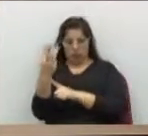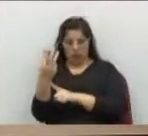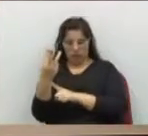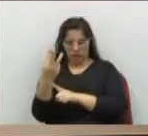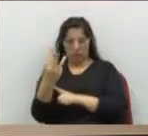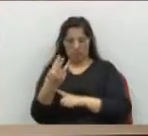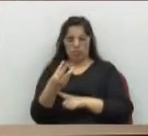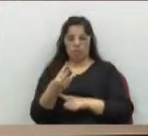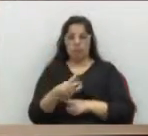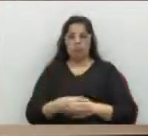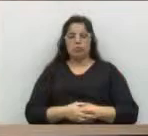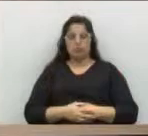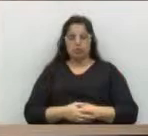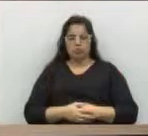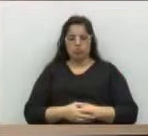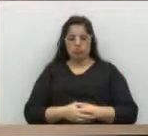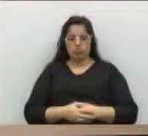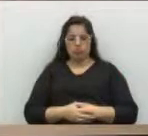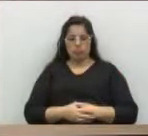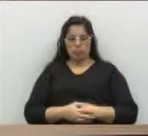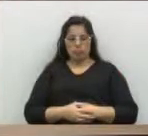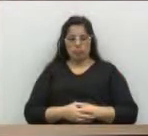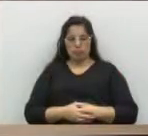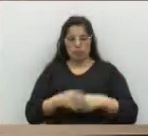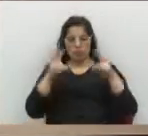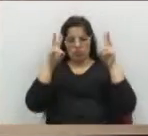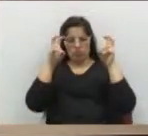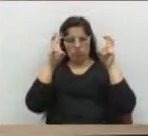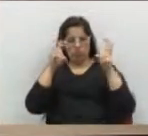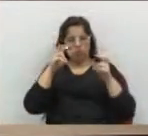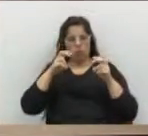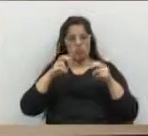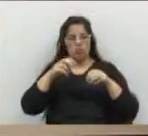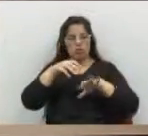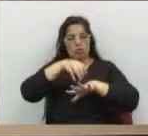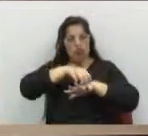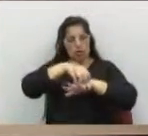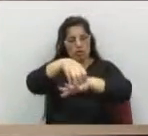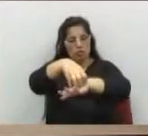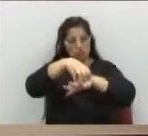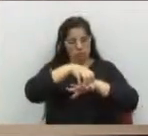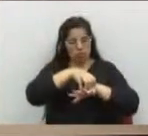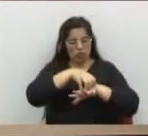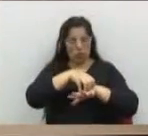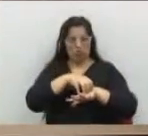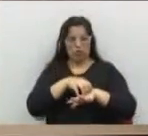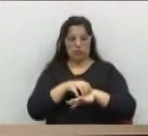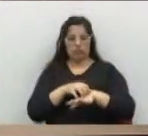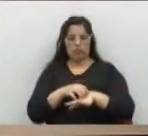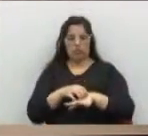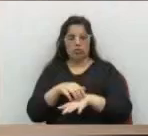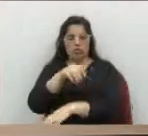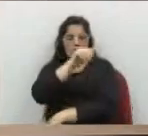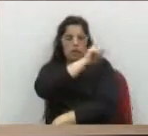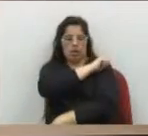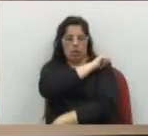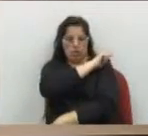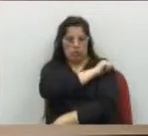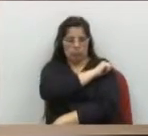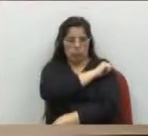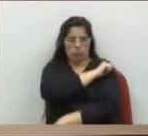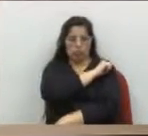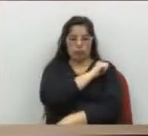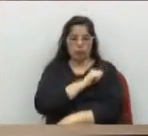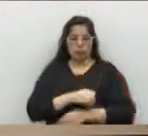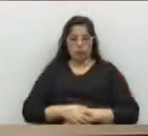a contratarem pessoas para o acompanhamento e segurança dos alunos dentro de ônibus, vans ou